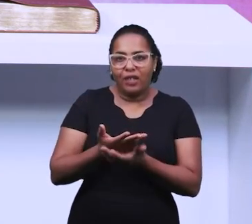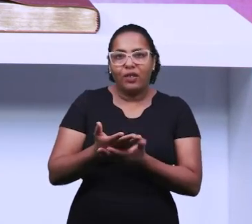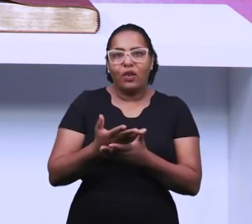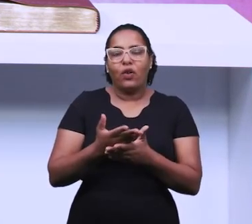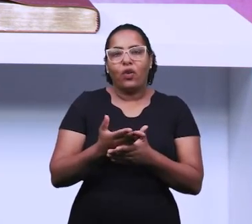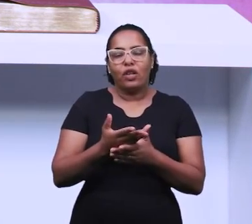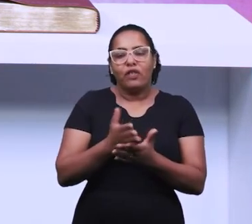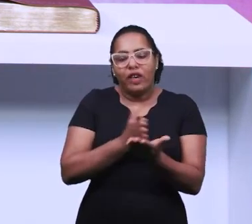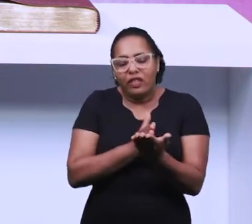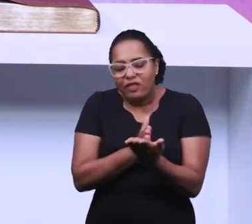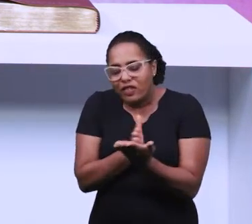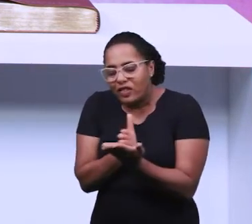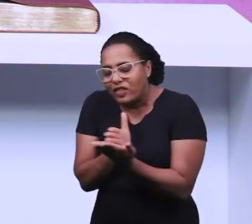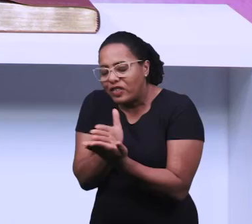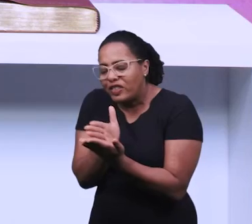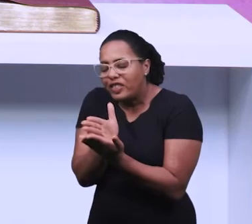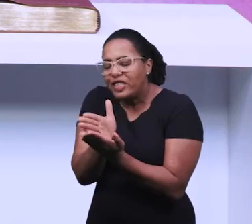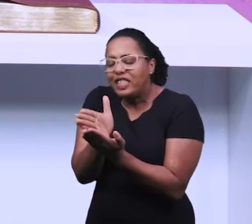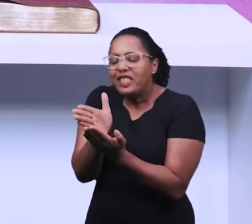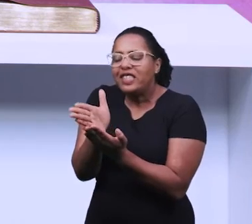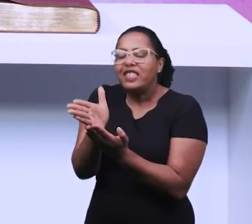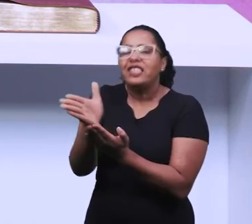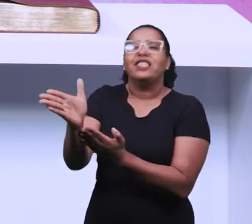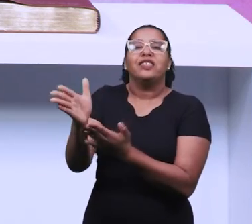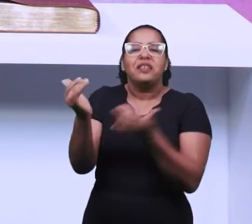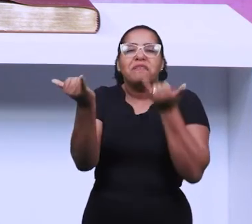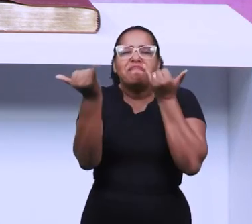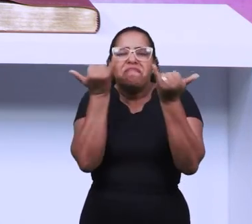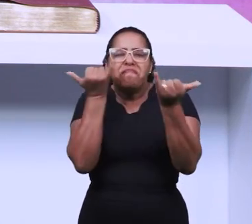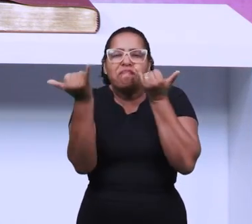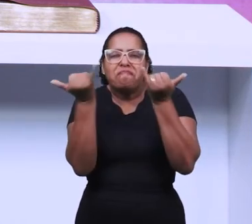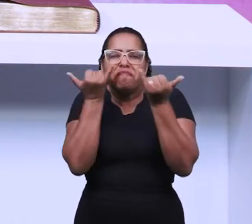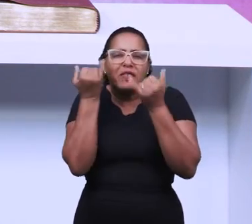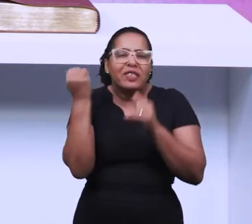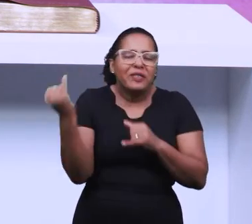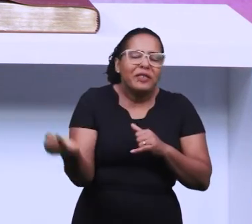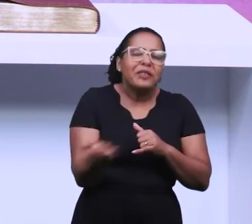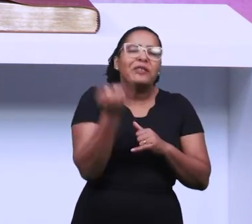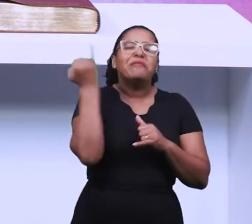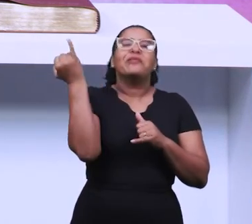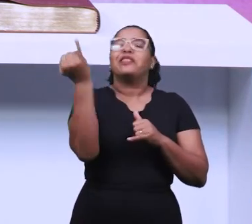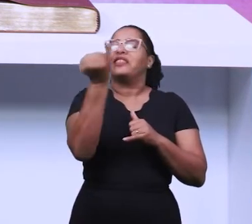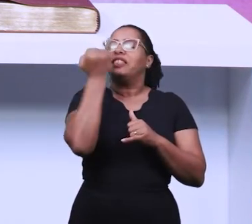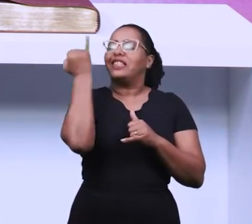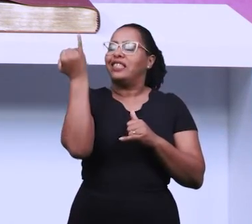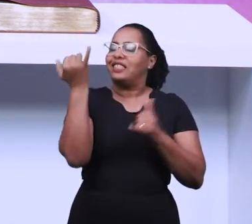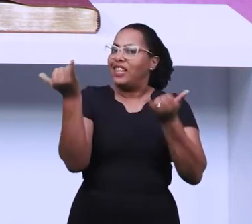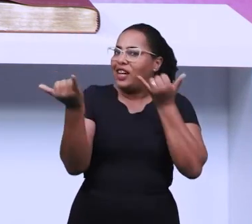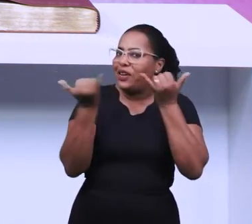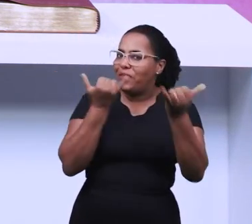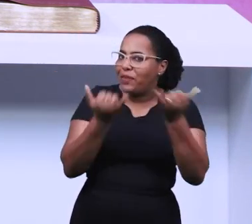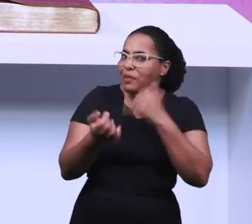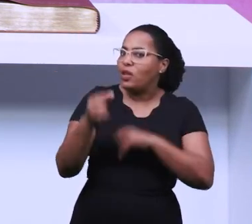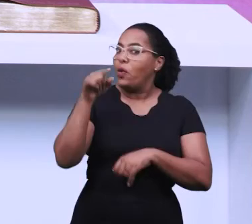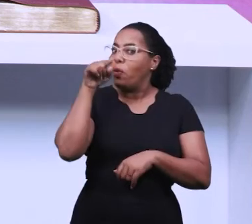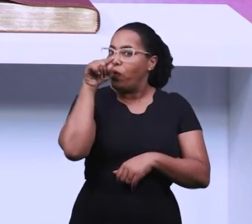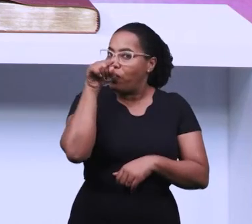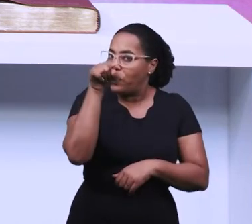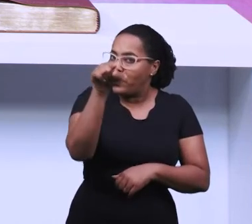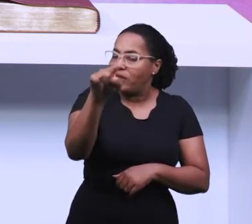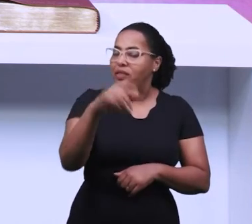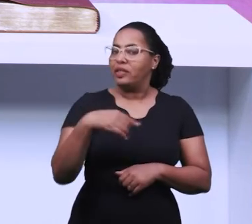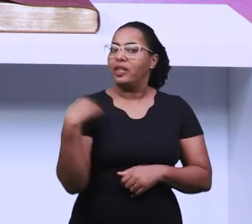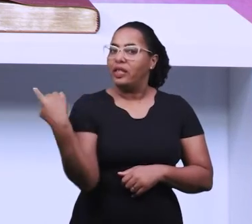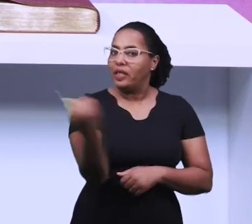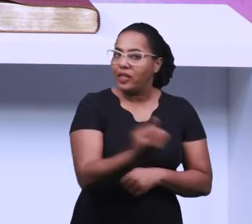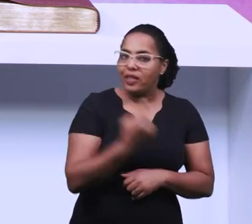aula vai nos nortear para uma grande informação e essa informação vai fazer